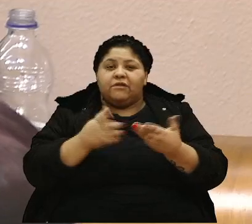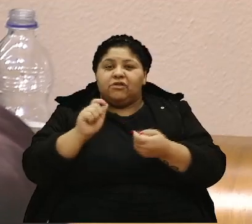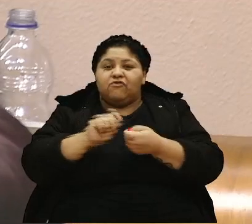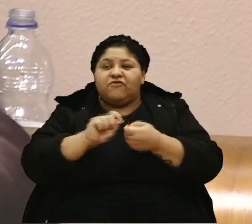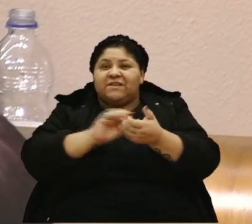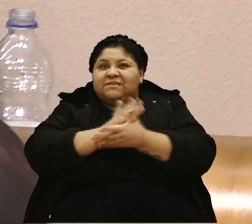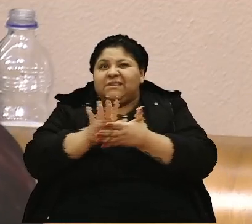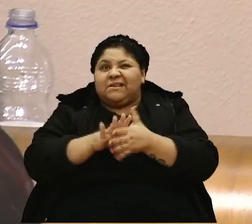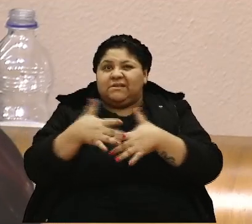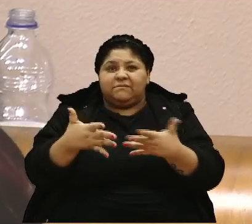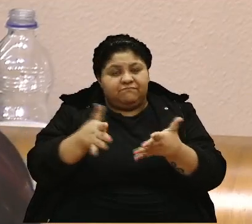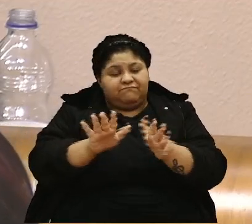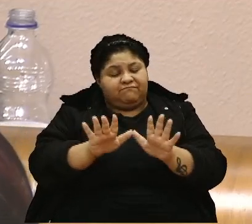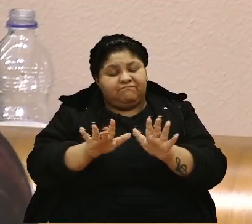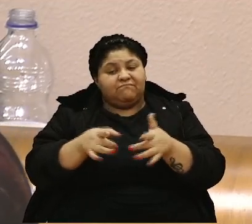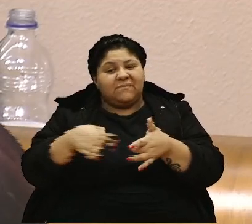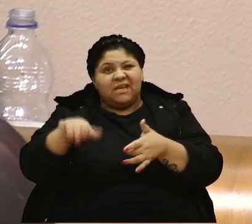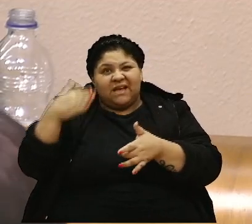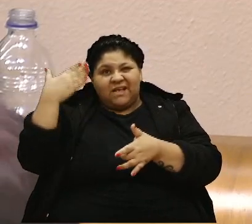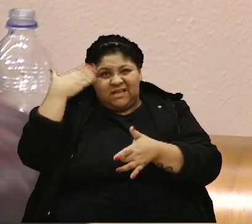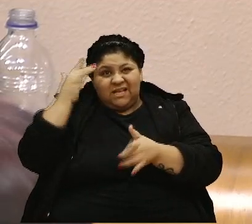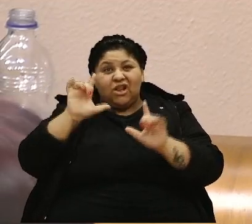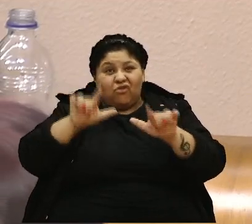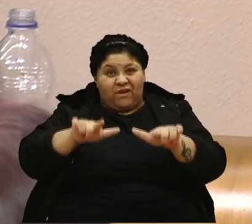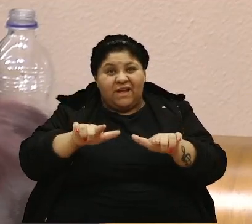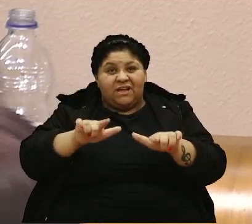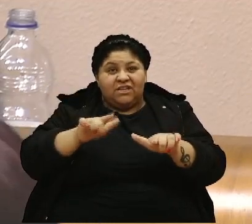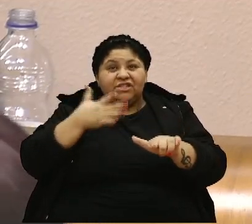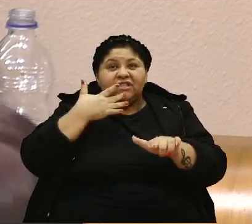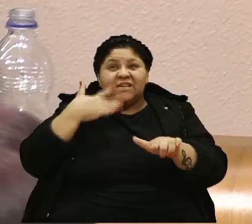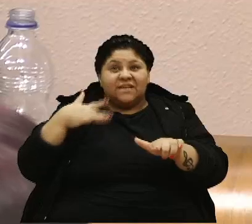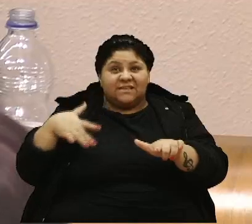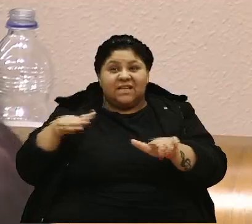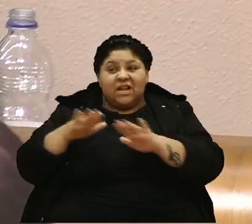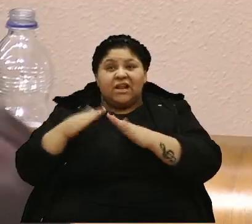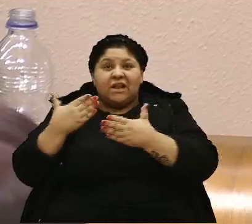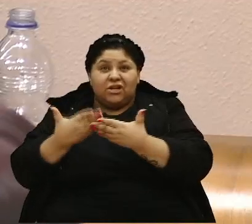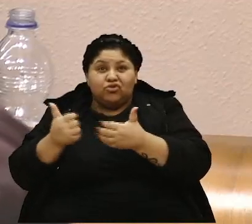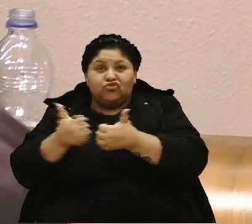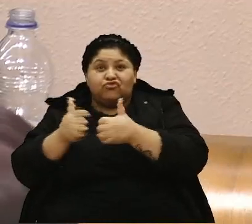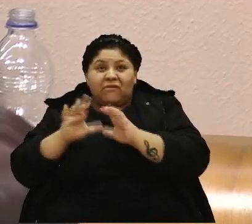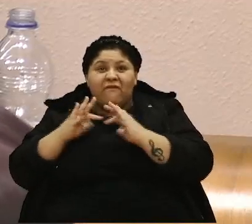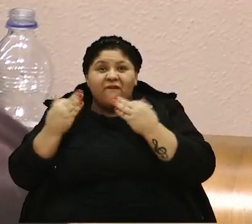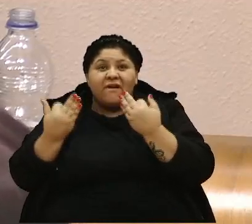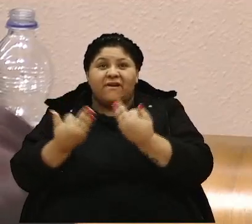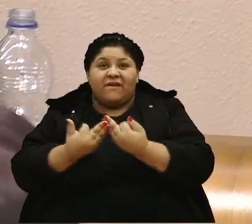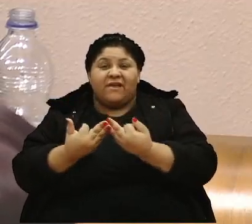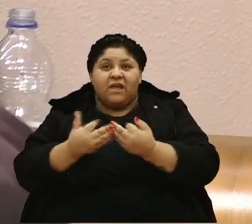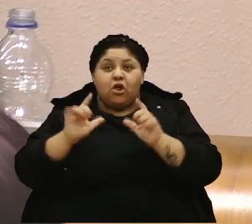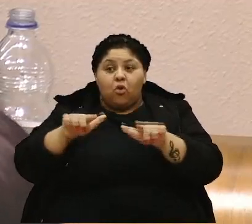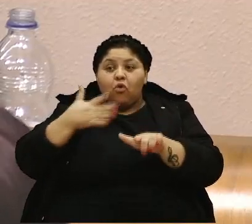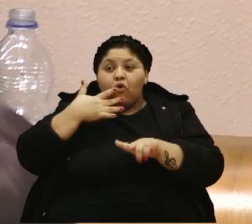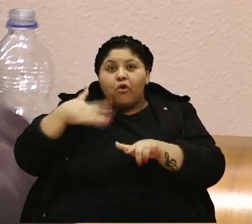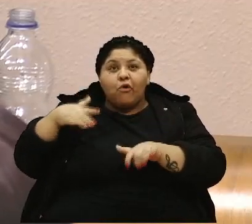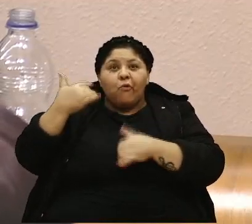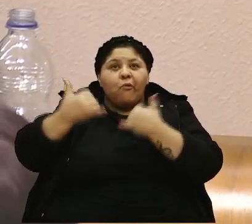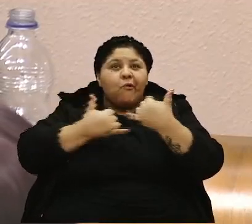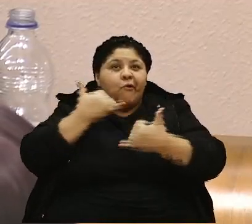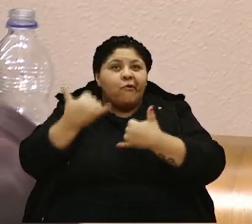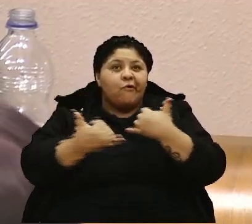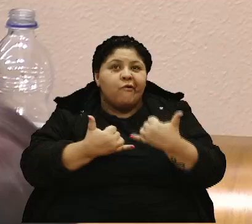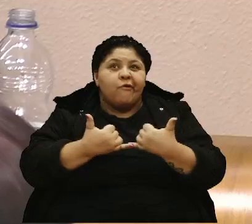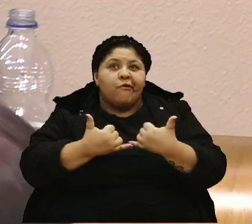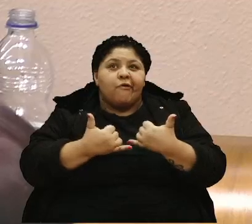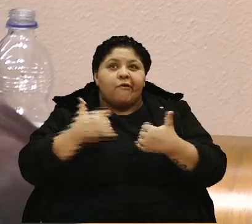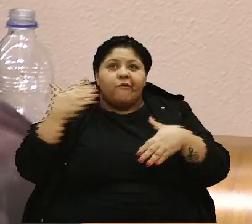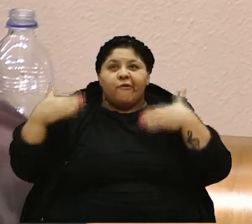fazer nada, enfim. Mas a gente sabe que lugar de criança é na escola. Lugar de criança é com a família. Lugar de criança é brincando, tendo